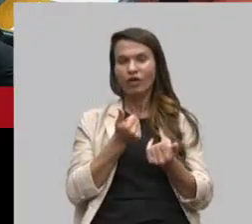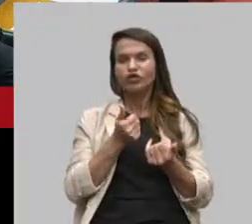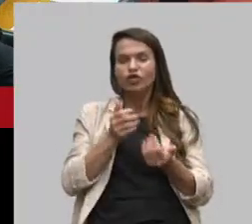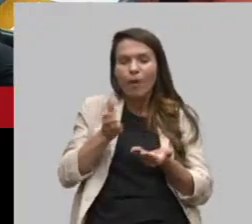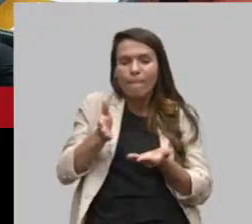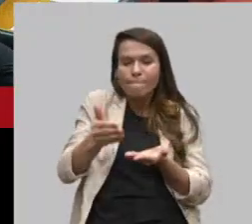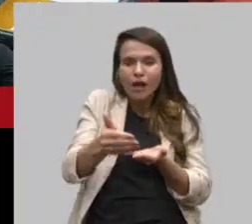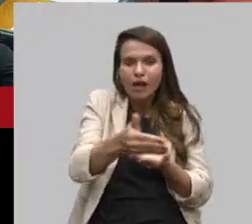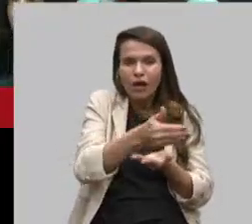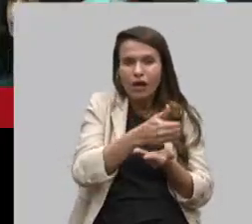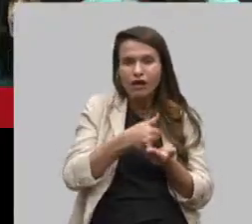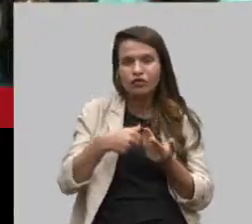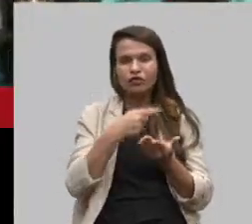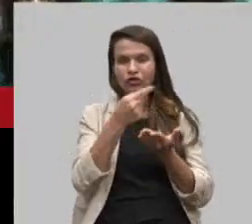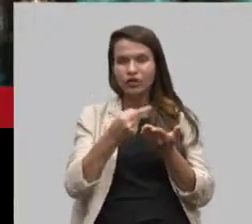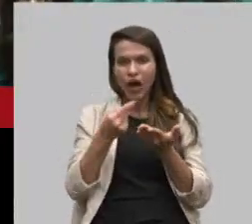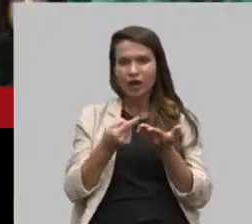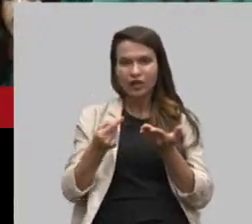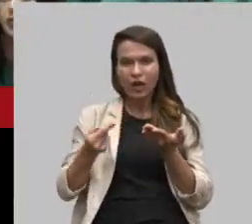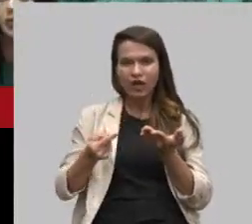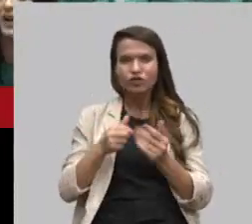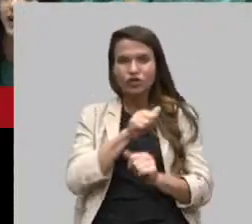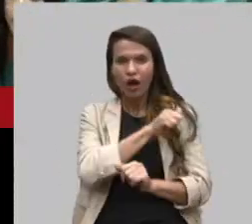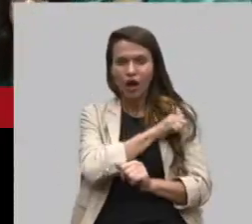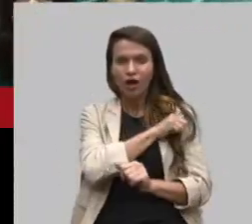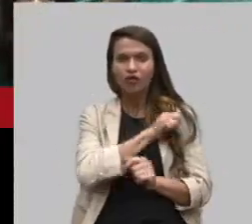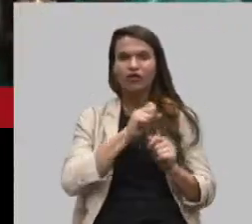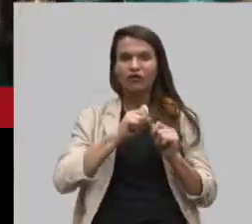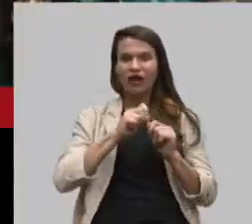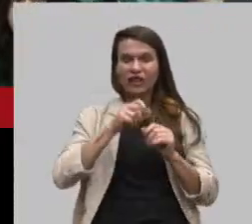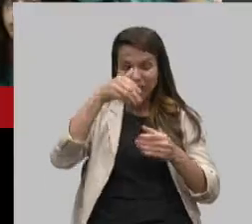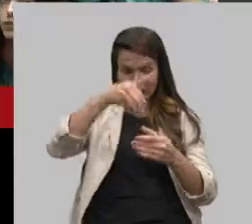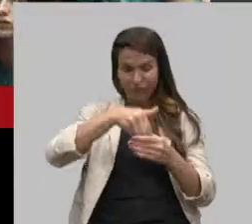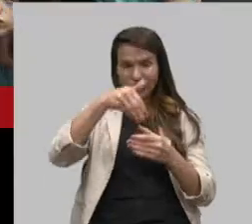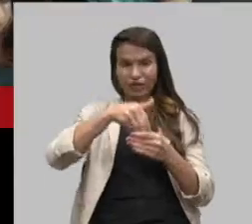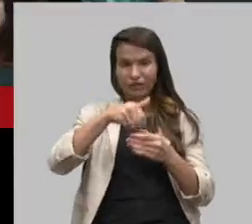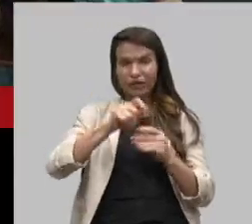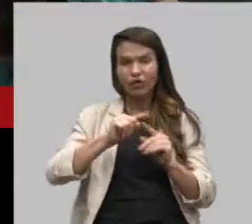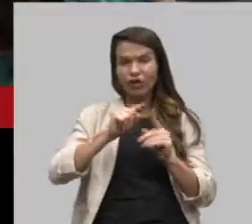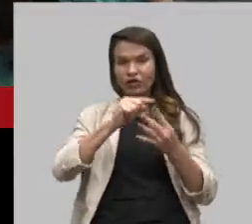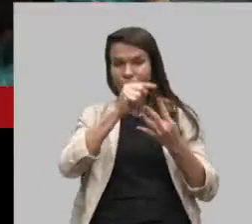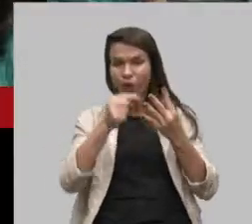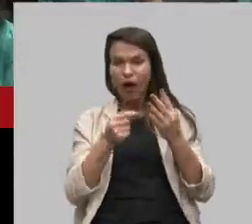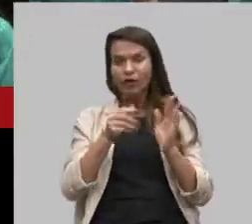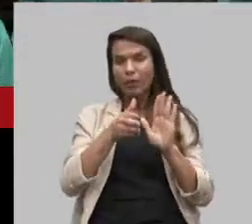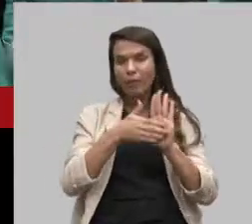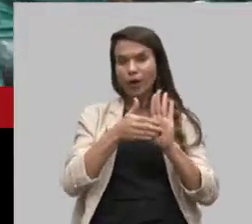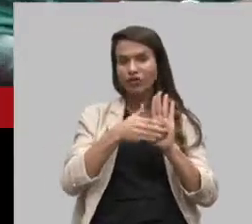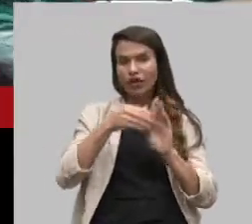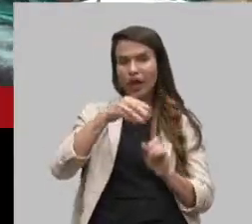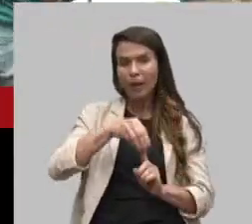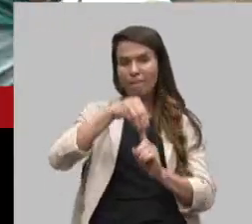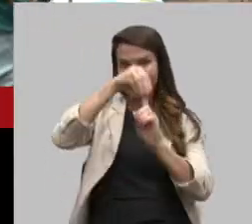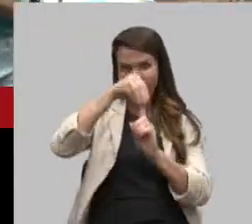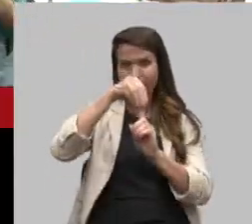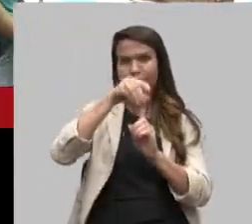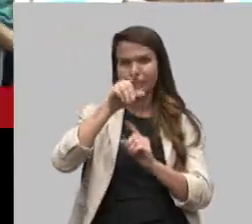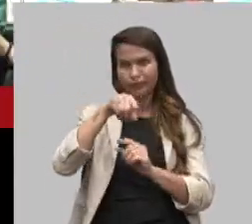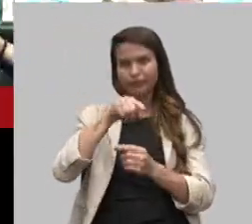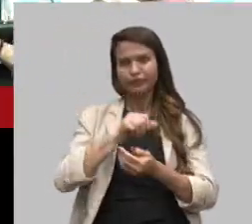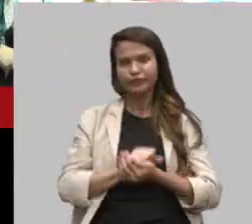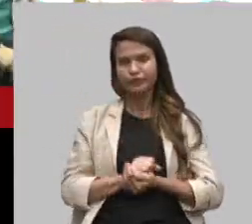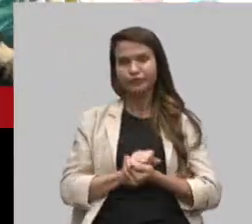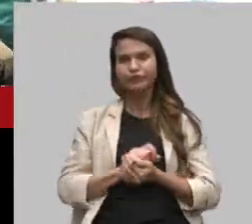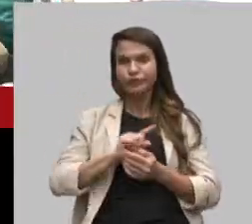cadernos em que os os estudantes fazem Então essa votação nas quatro propostas que são prioridade a seguir